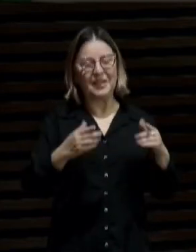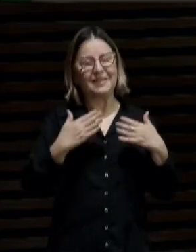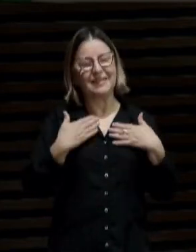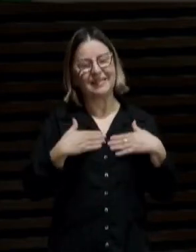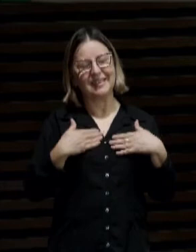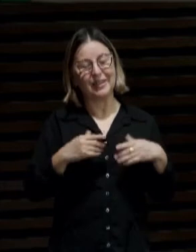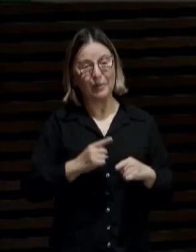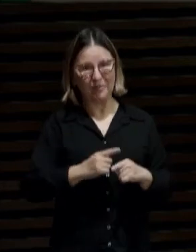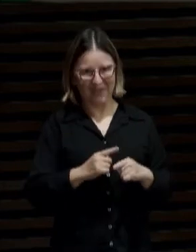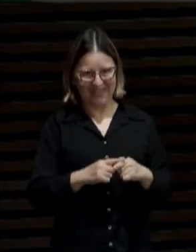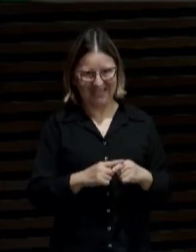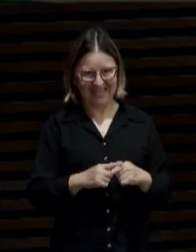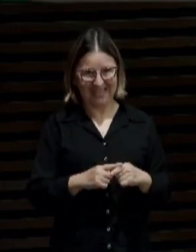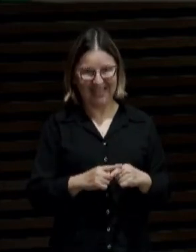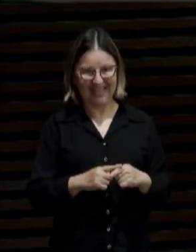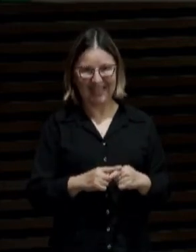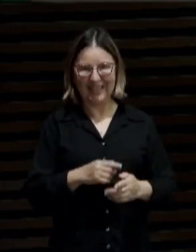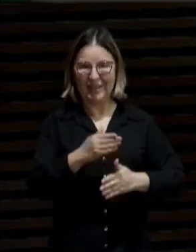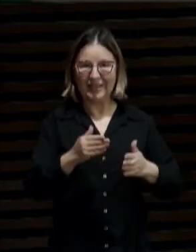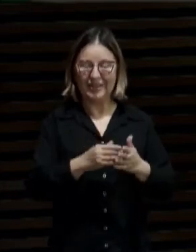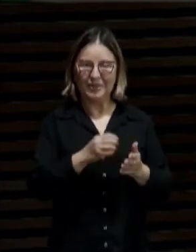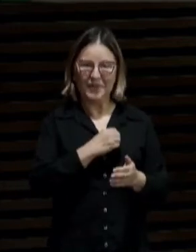já não pesa mais sobre ele.